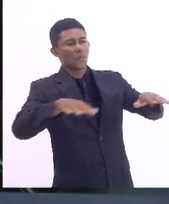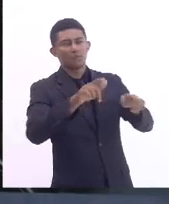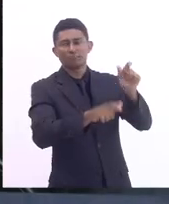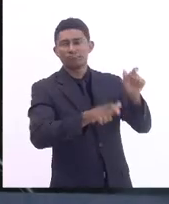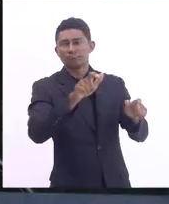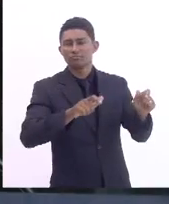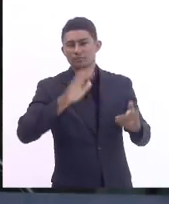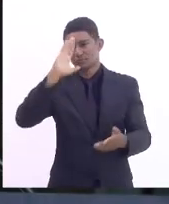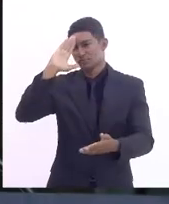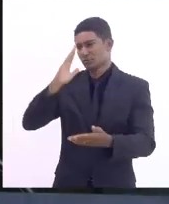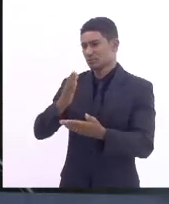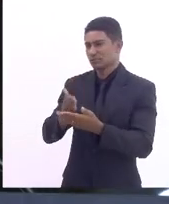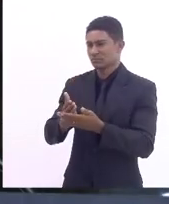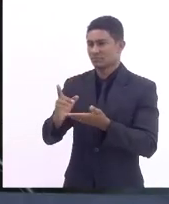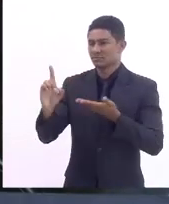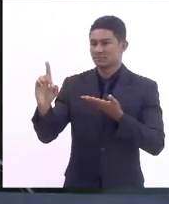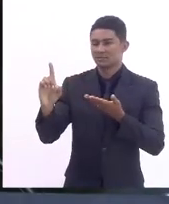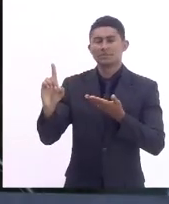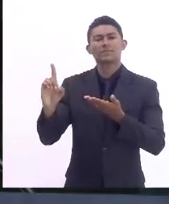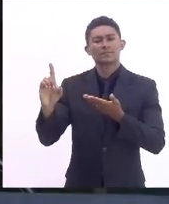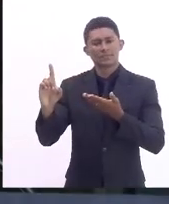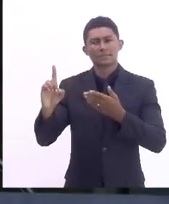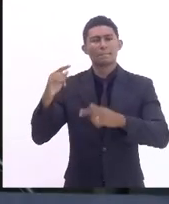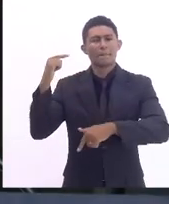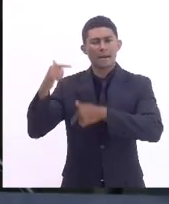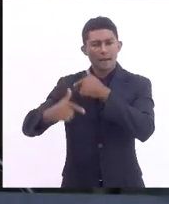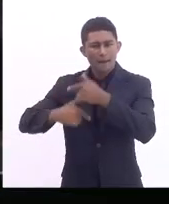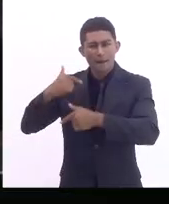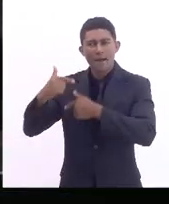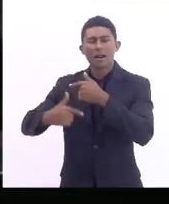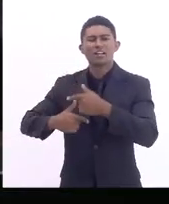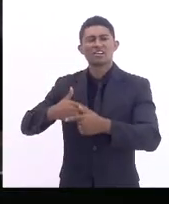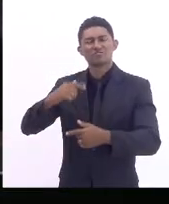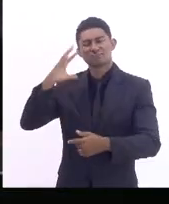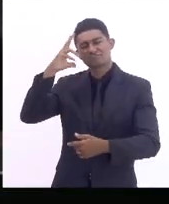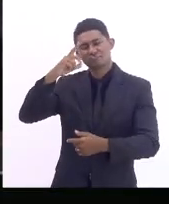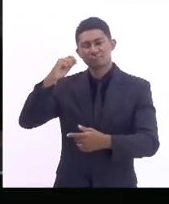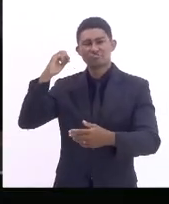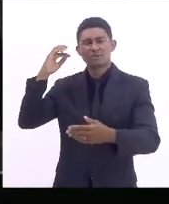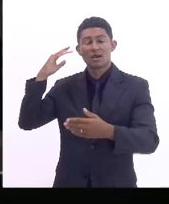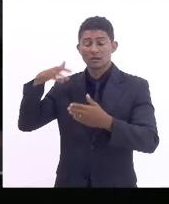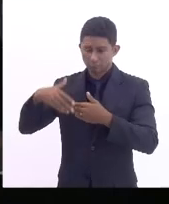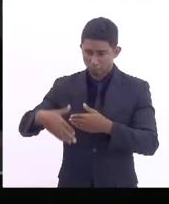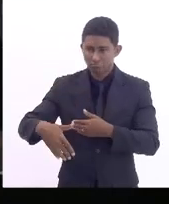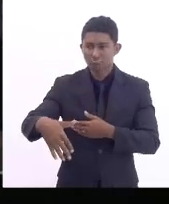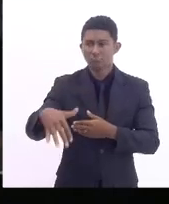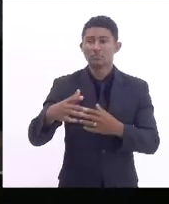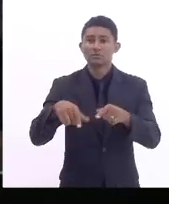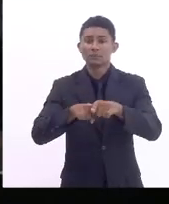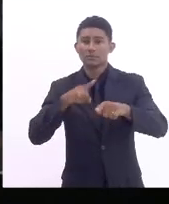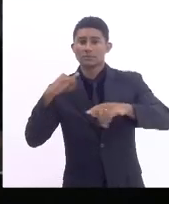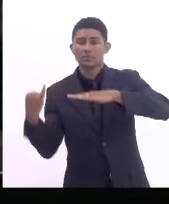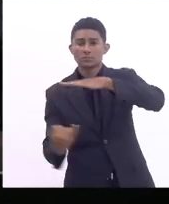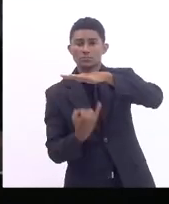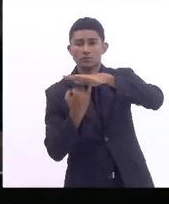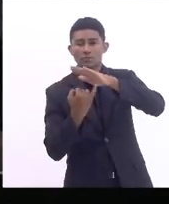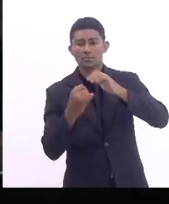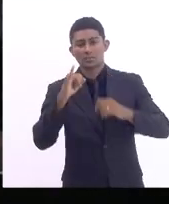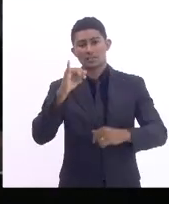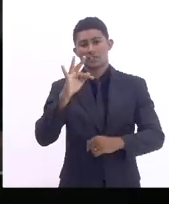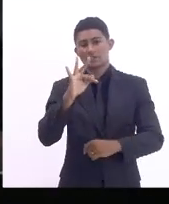industriais e quanto você tem um trabalho bonito lutador e forte aí pela frente então Conte com o Instituto Federal do Rio de Janeiro